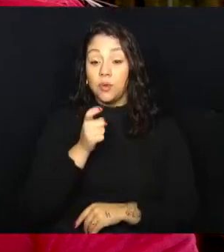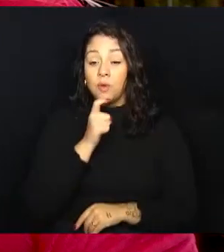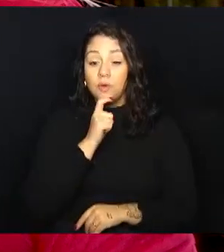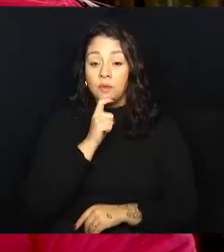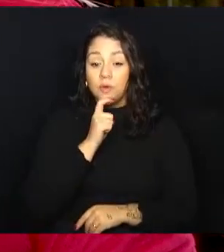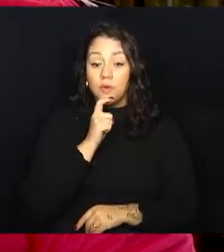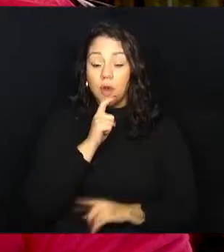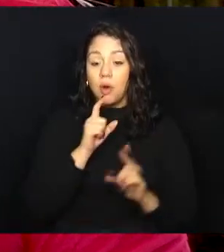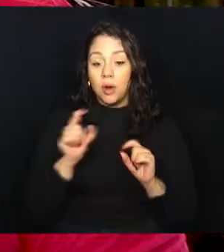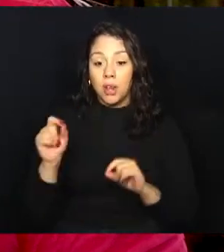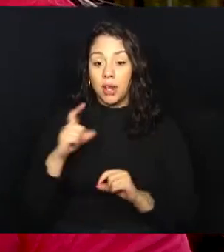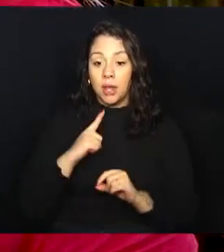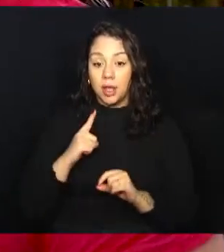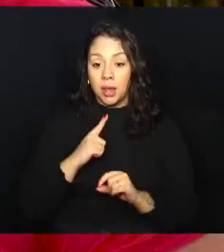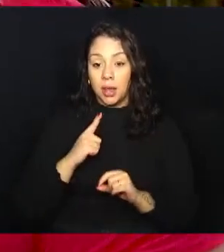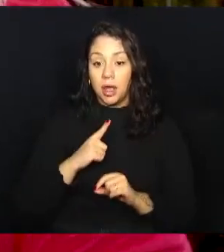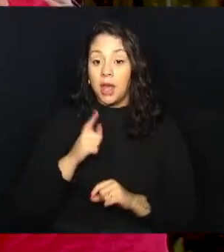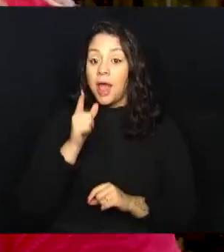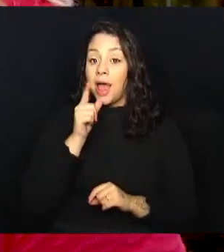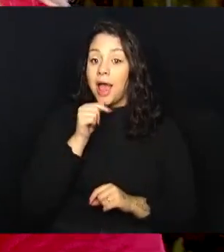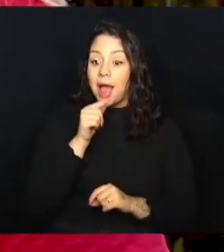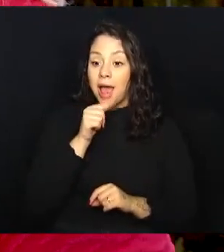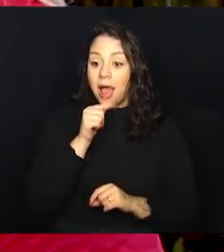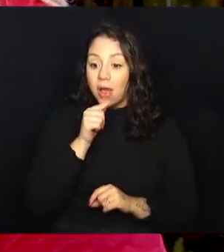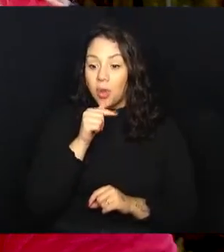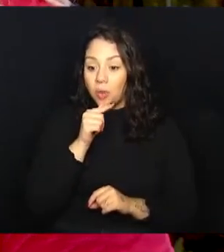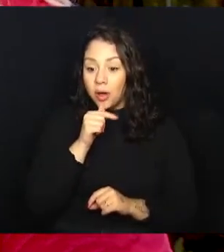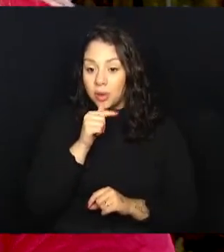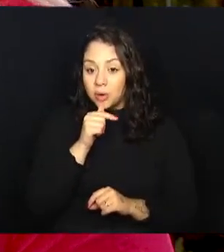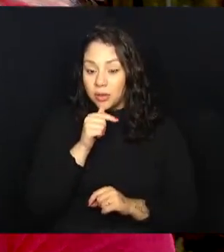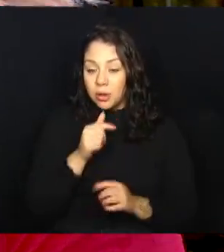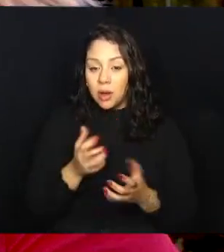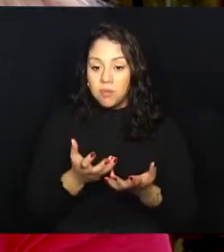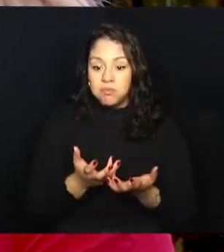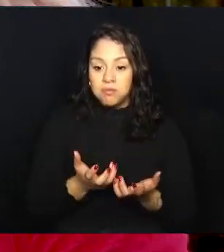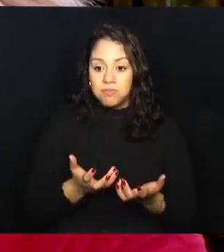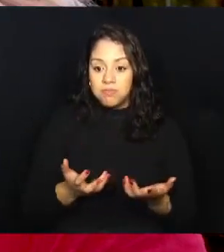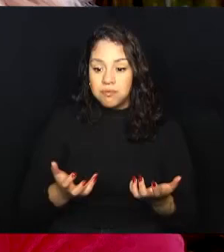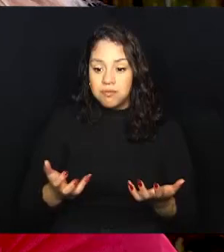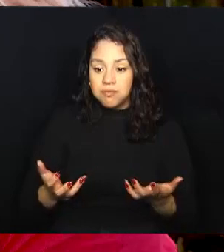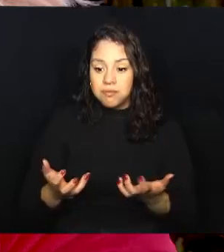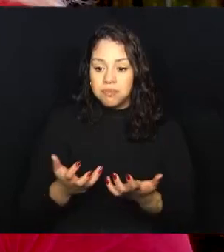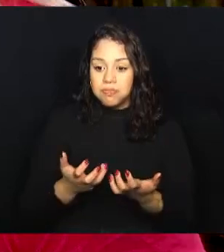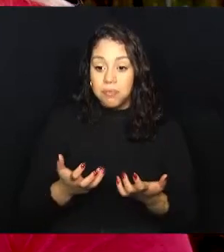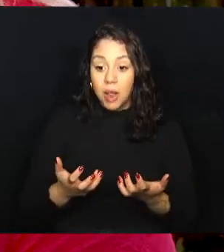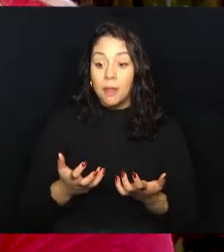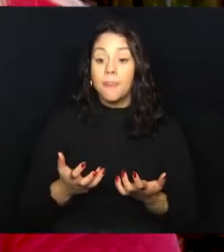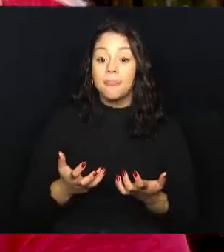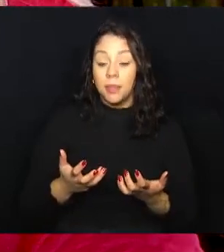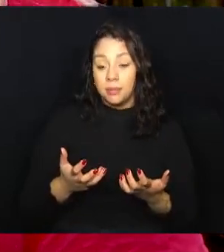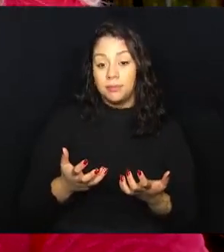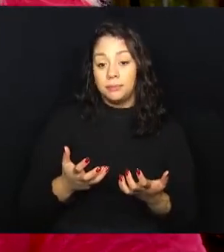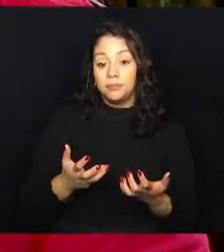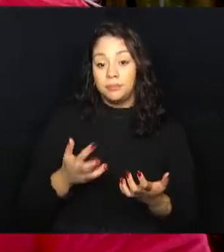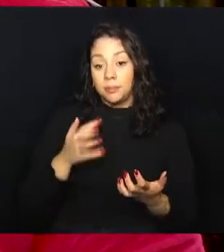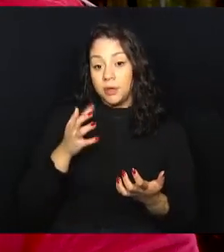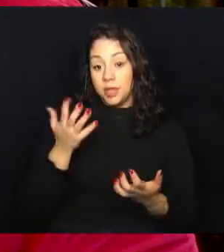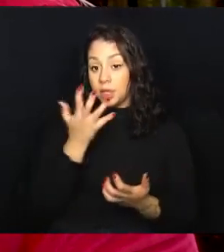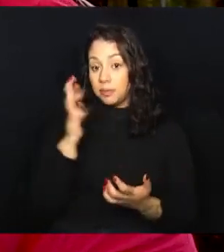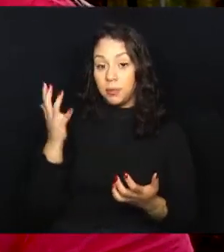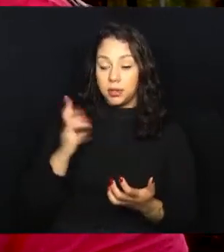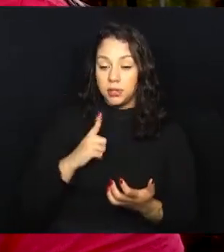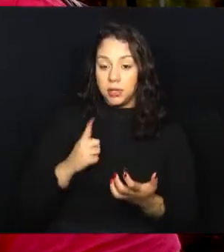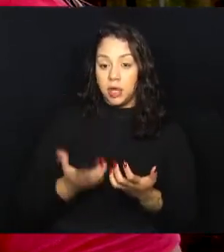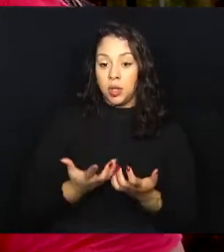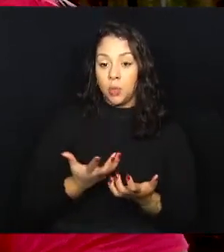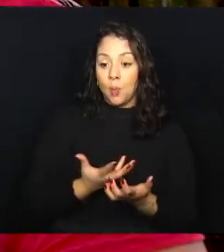vivemos num período de inverno, acontece muito de ficar acúmulo de água no subsolo, né? E as plantas